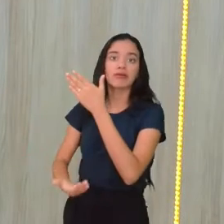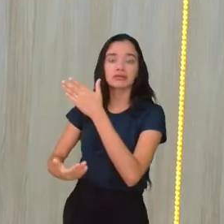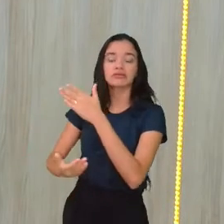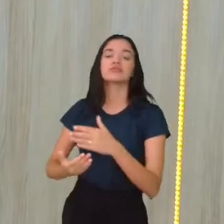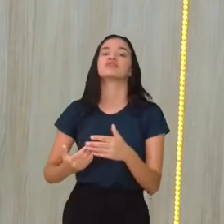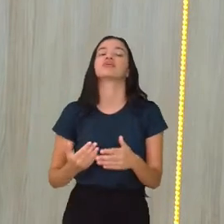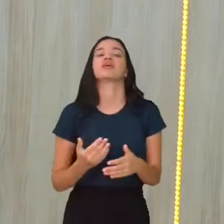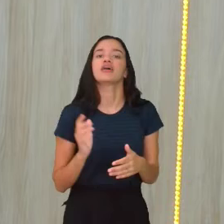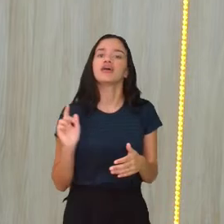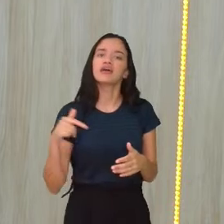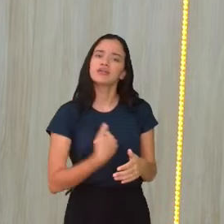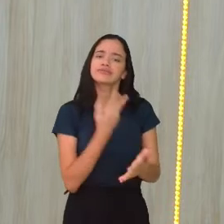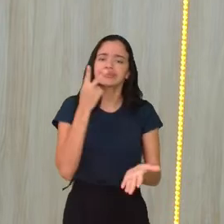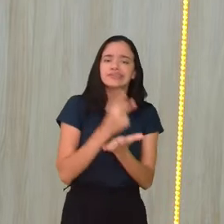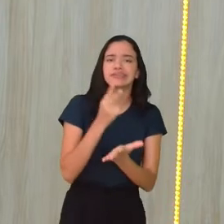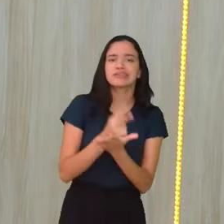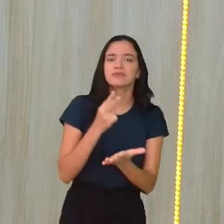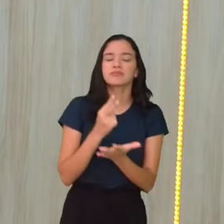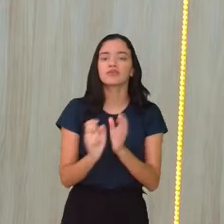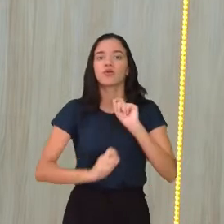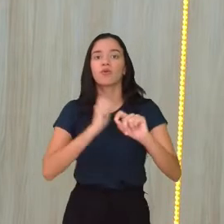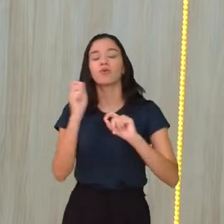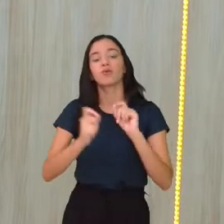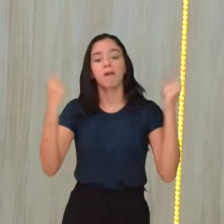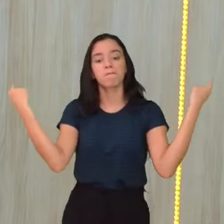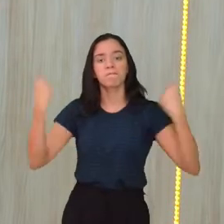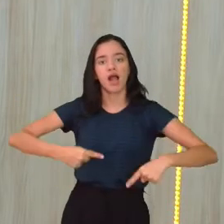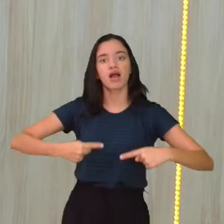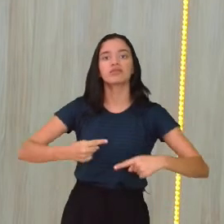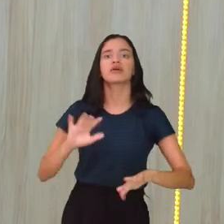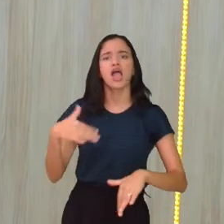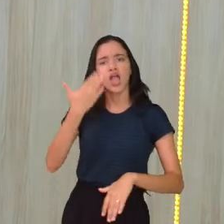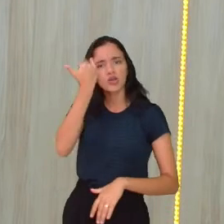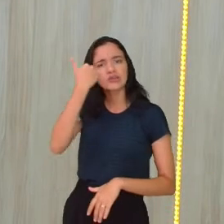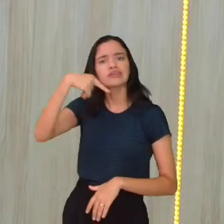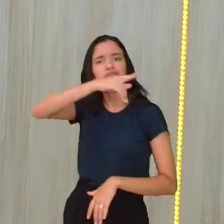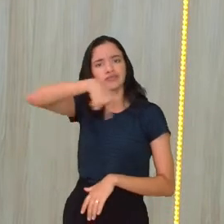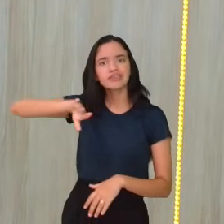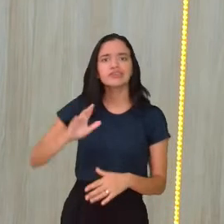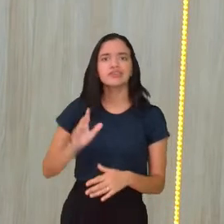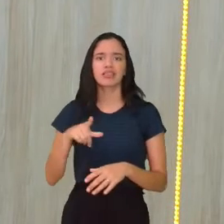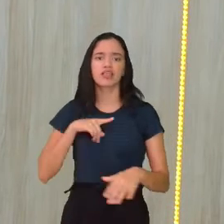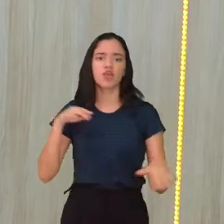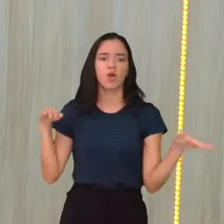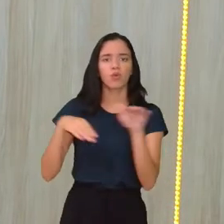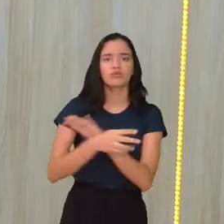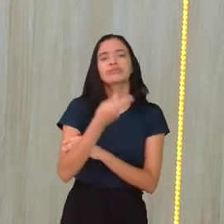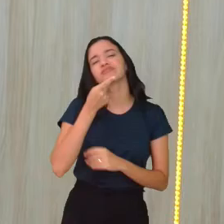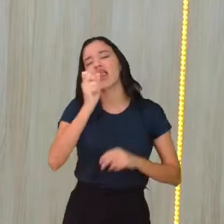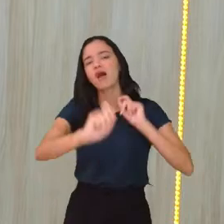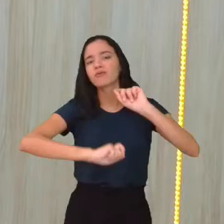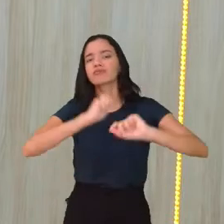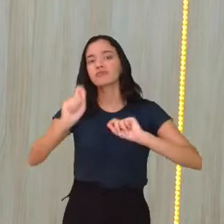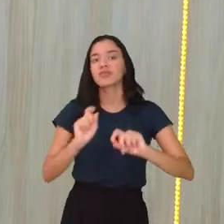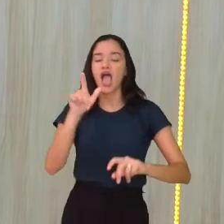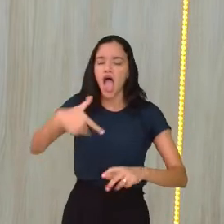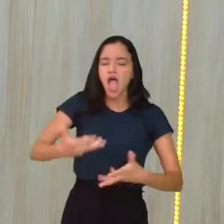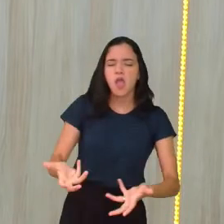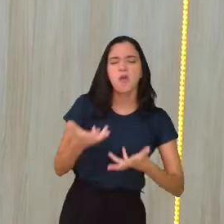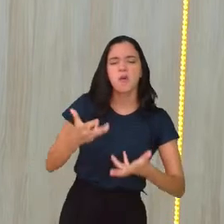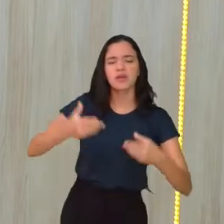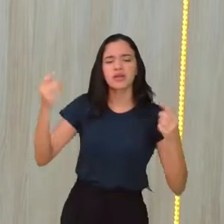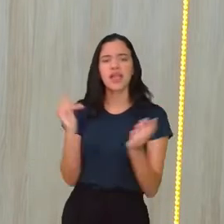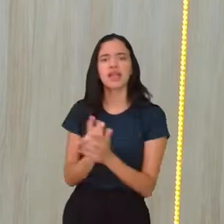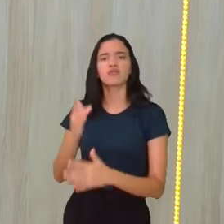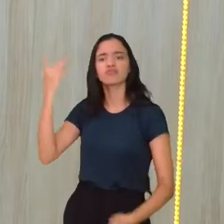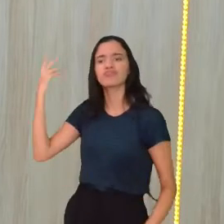E aí a gente sempre chama de adversários, né? Eu sei que vocês têm um costume de dizer assim, eu quero derrotar